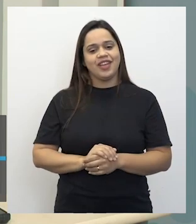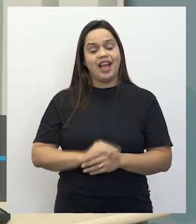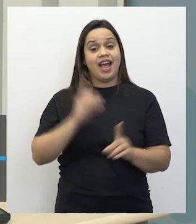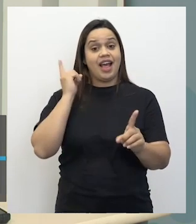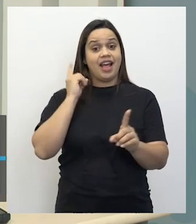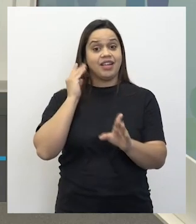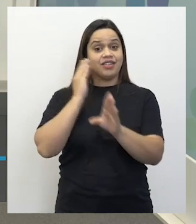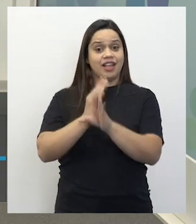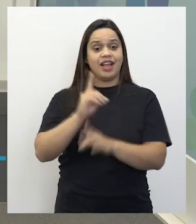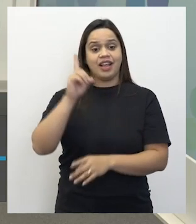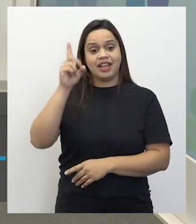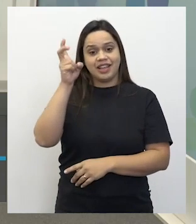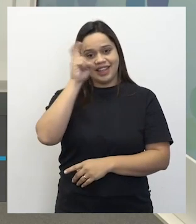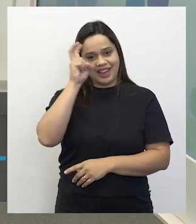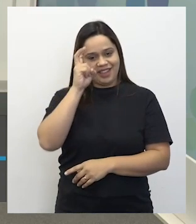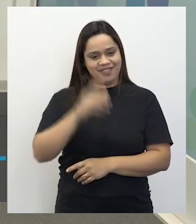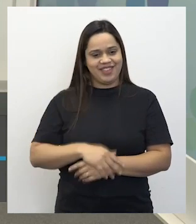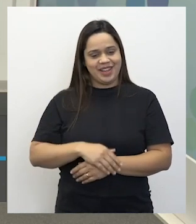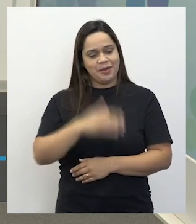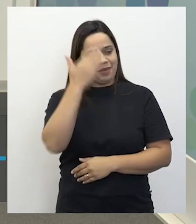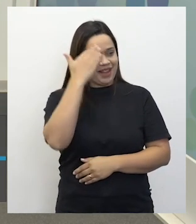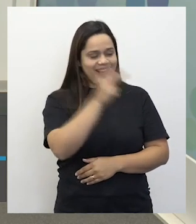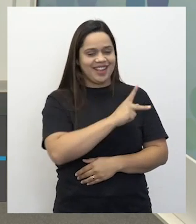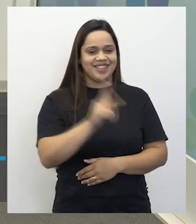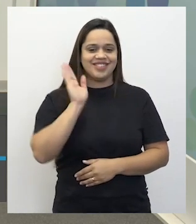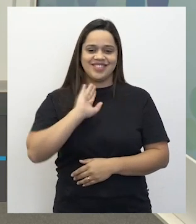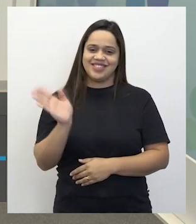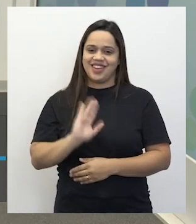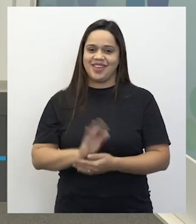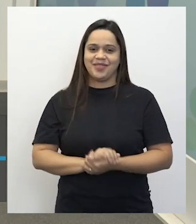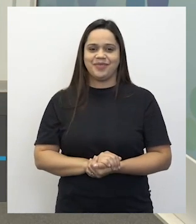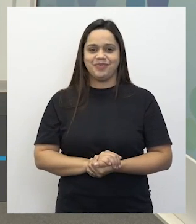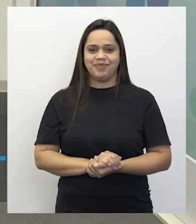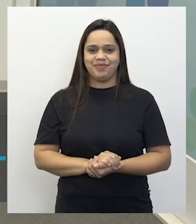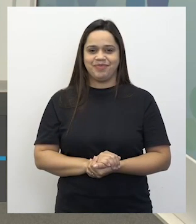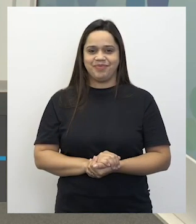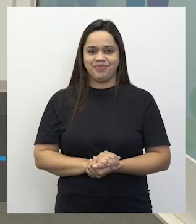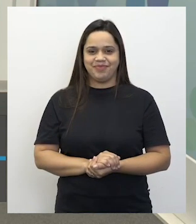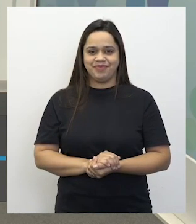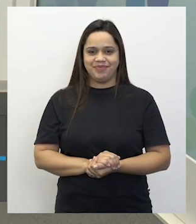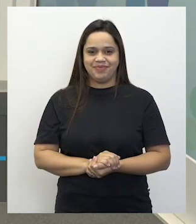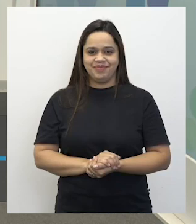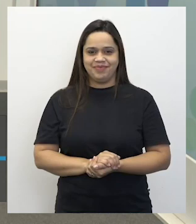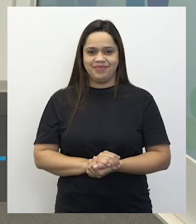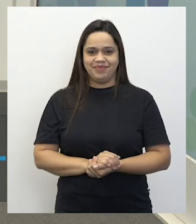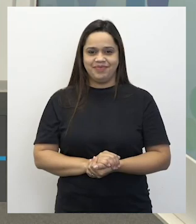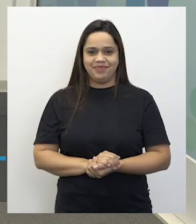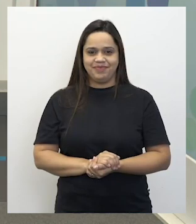quinta-feira. Obrigada, Joel. Eu que agradeço, imagina. Tchau, tchau. Tchau, gente. Até mais.